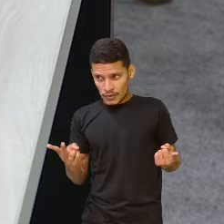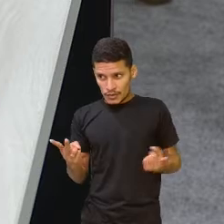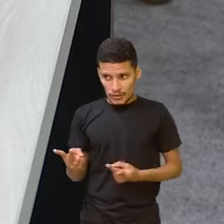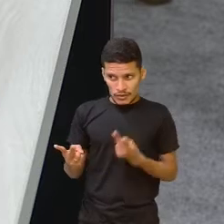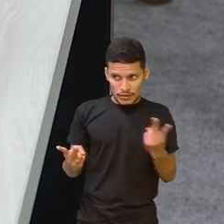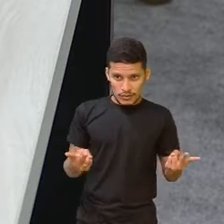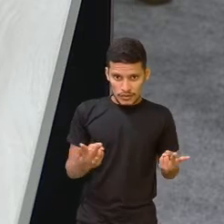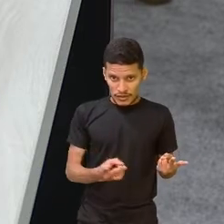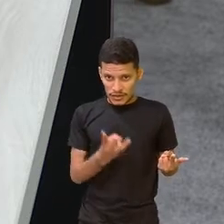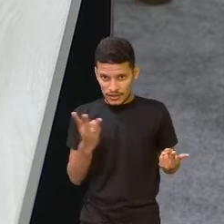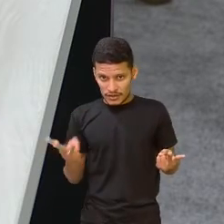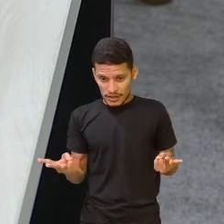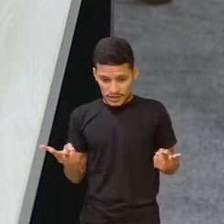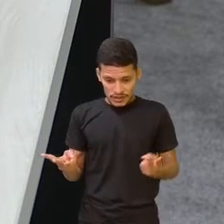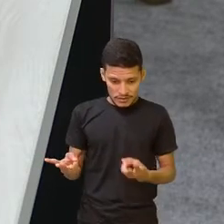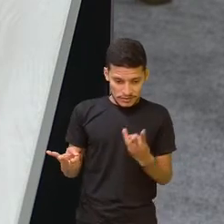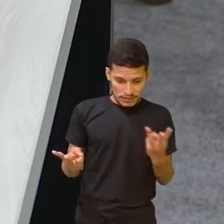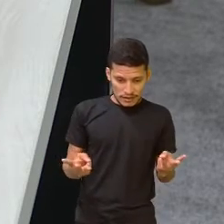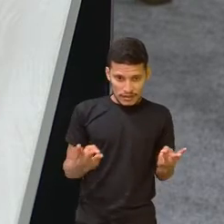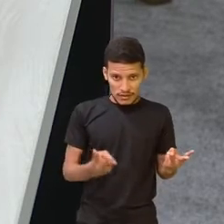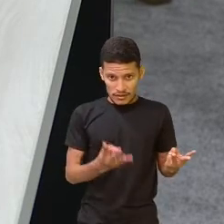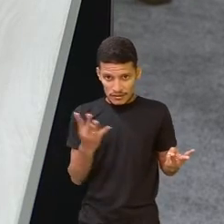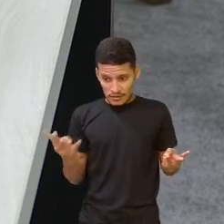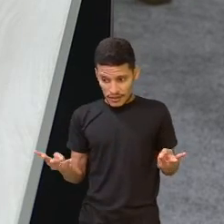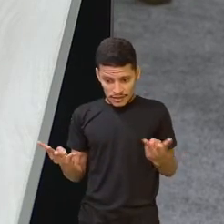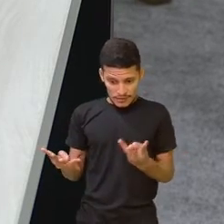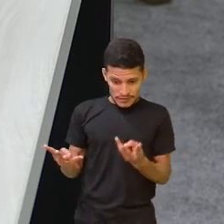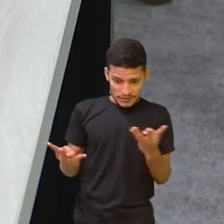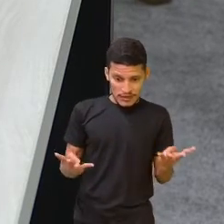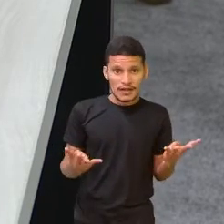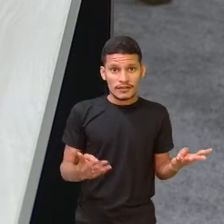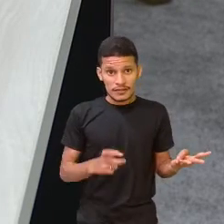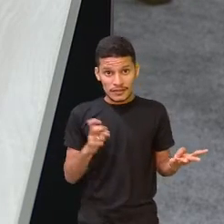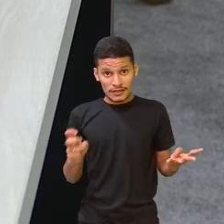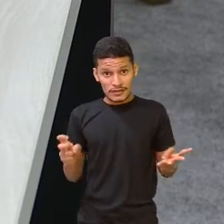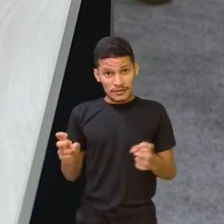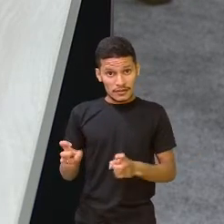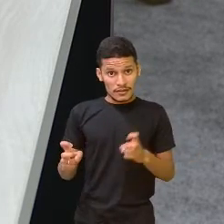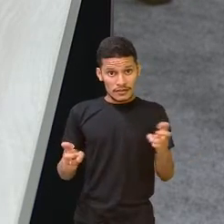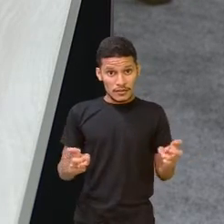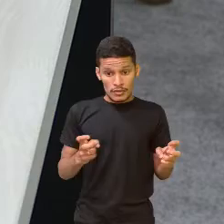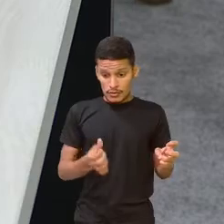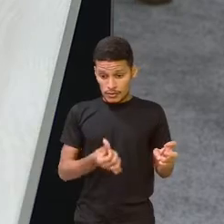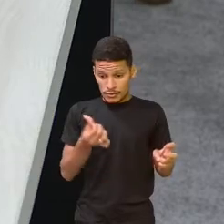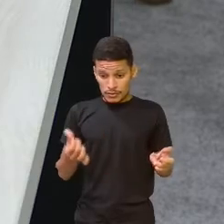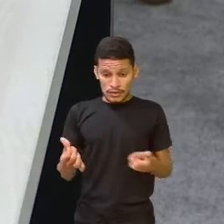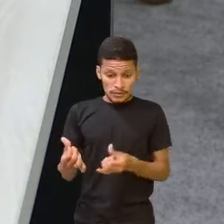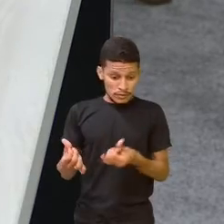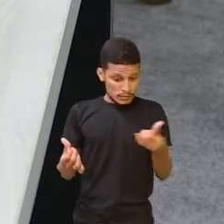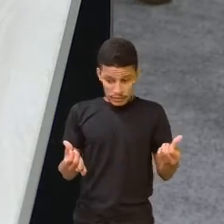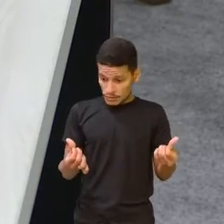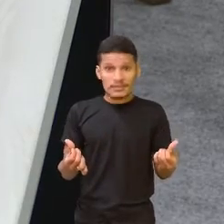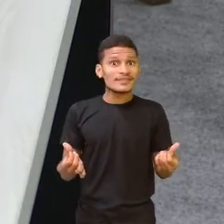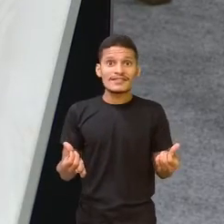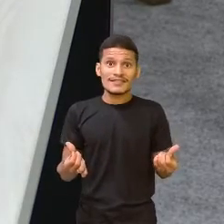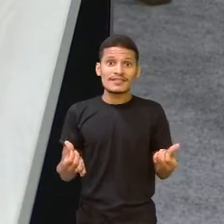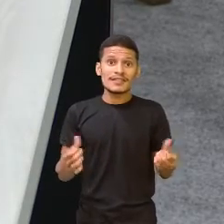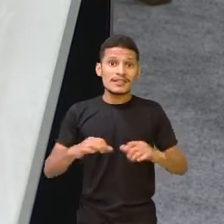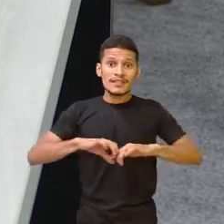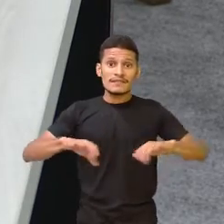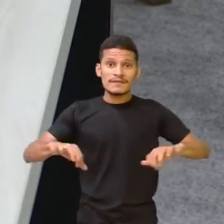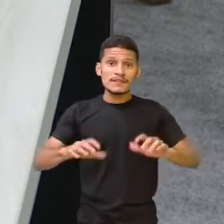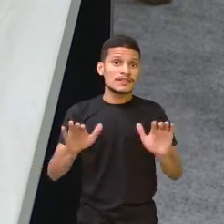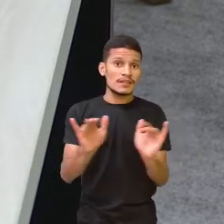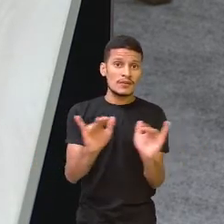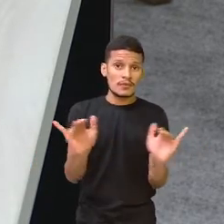para mim, um para ela. Um para mim, um para ela. Para mim e um para ela. Vê que divisão